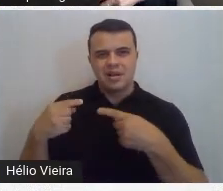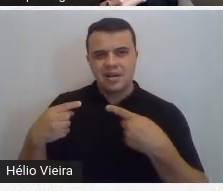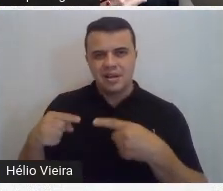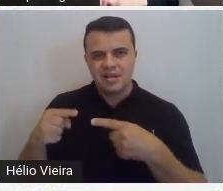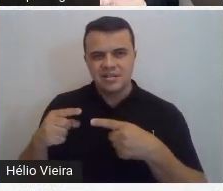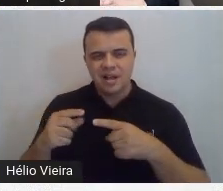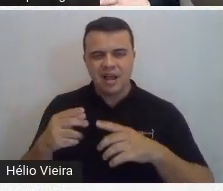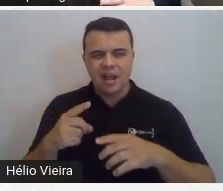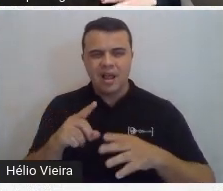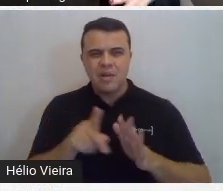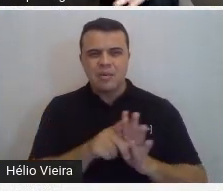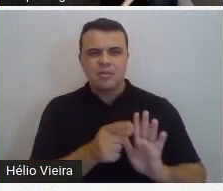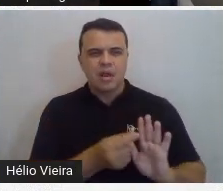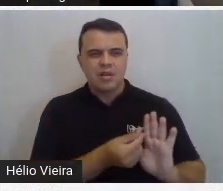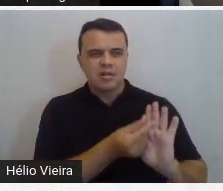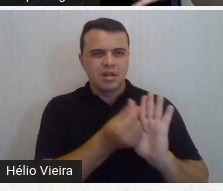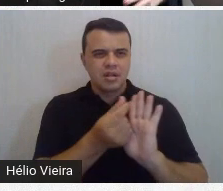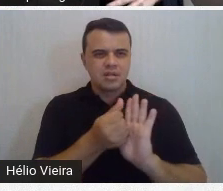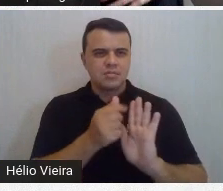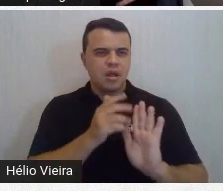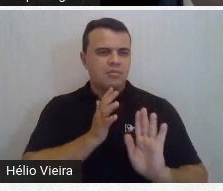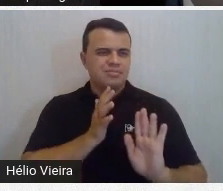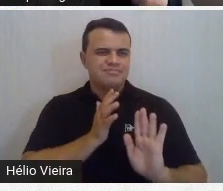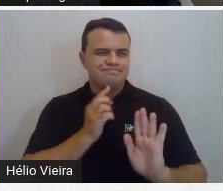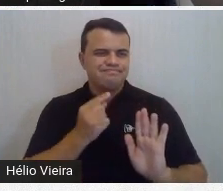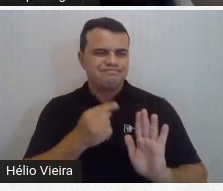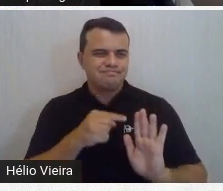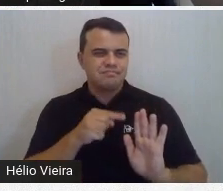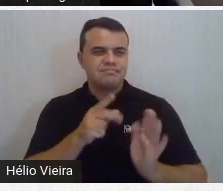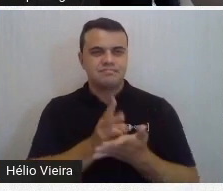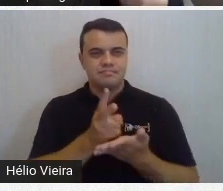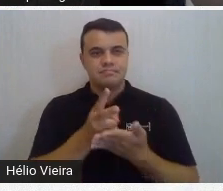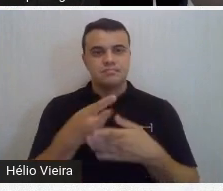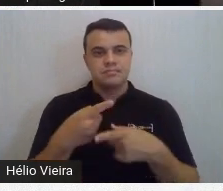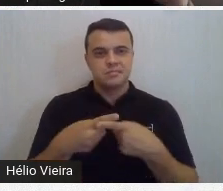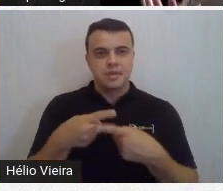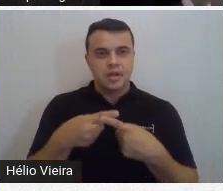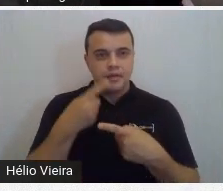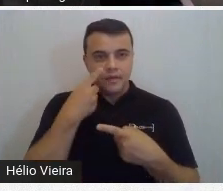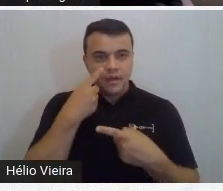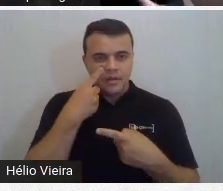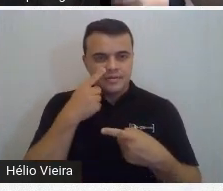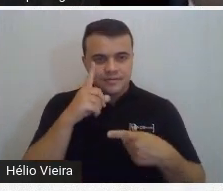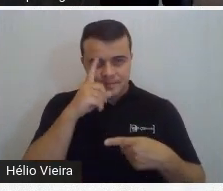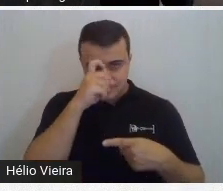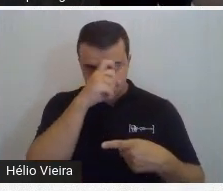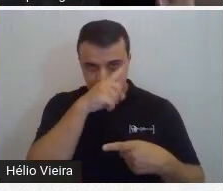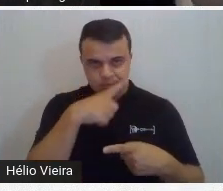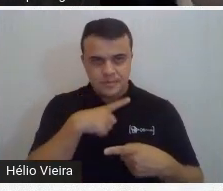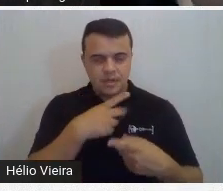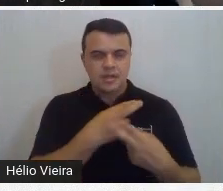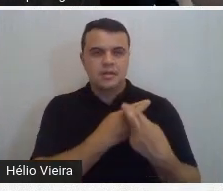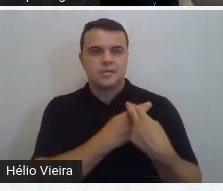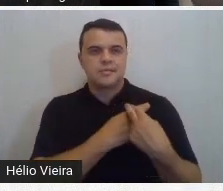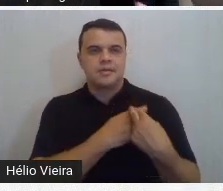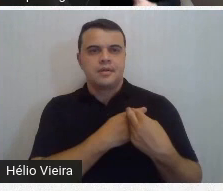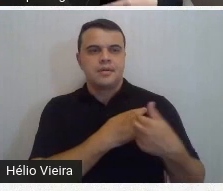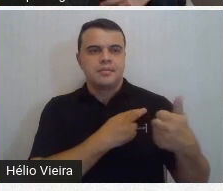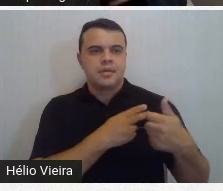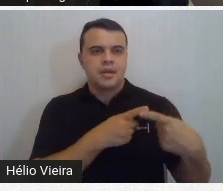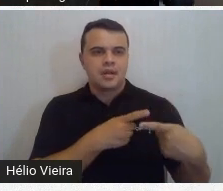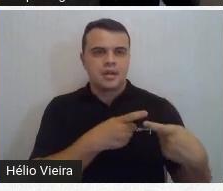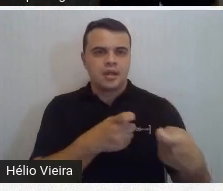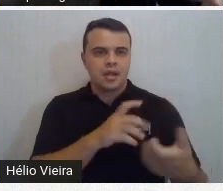à burguesia. Eles viam esse ardor capitalista como responsável pela Primeira Guerra